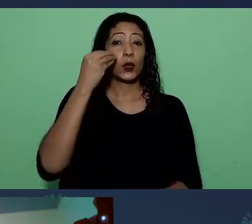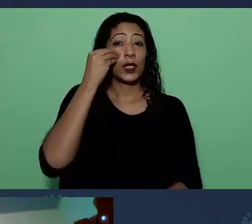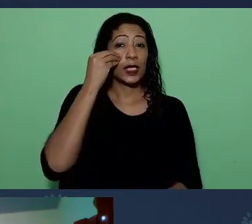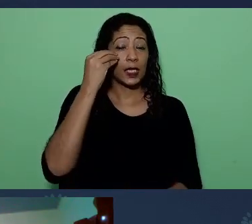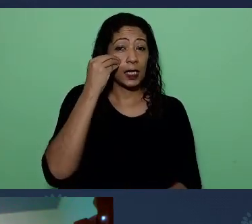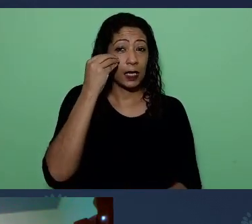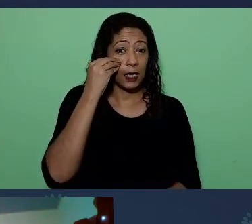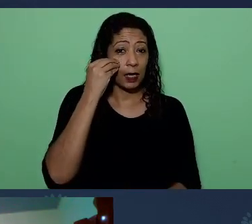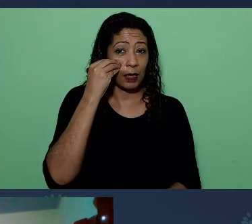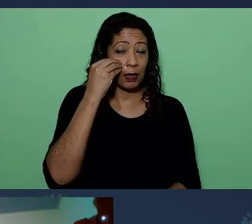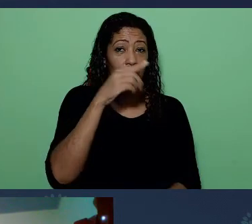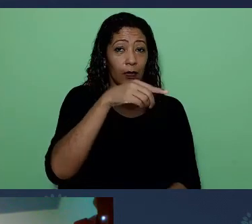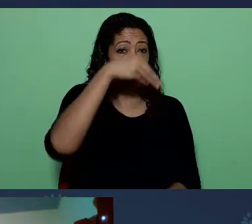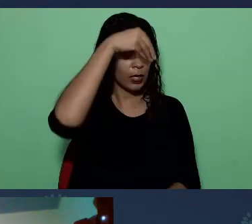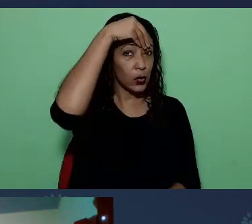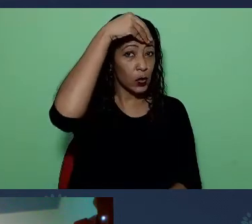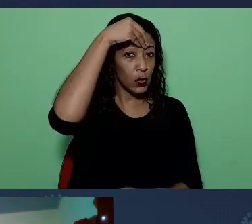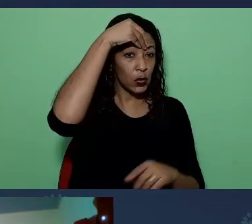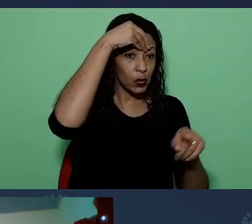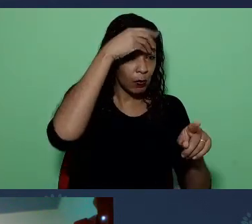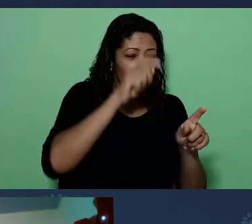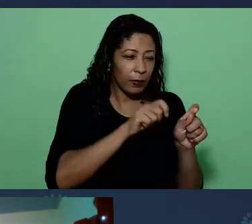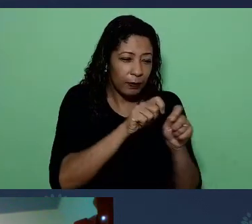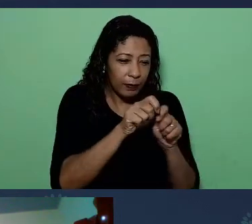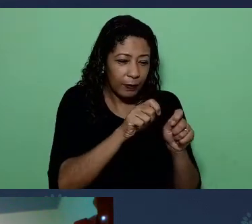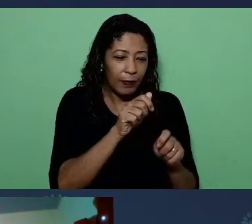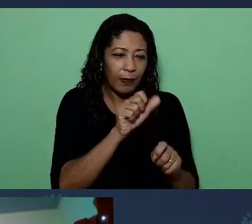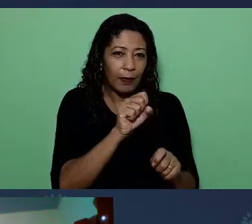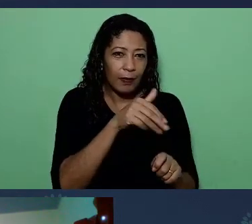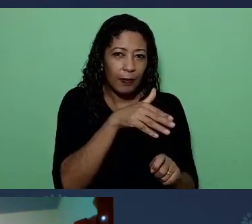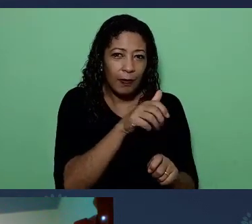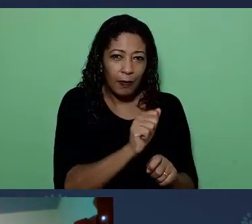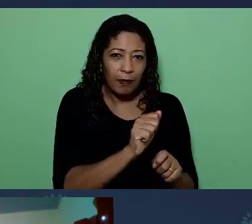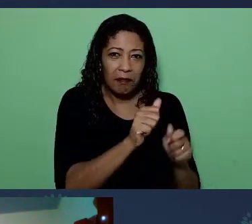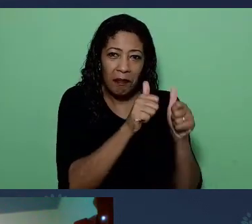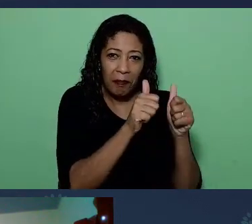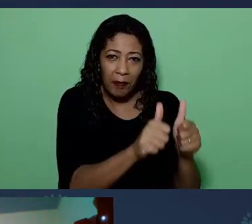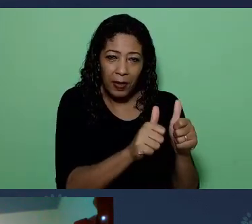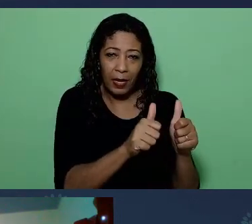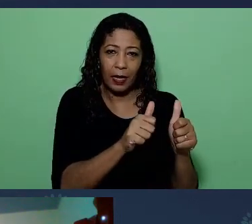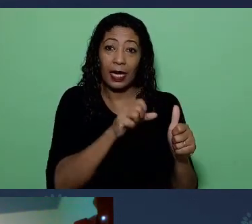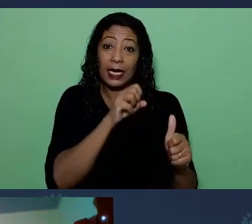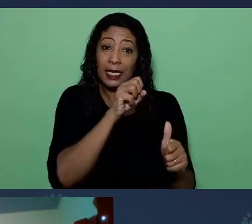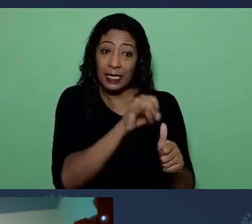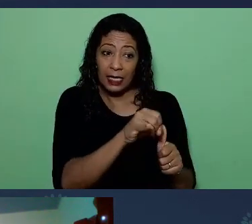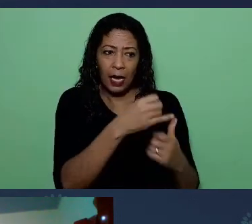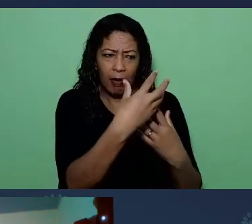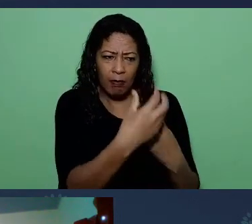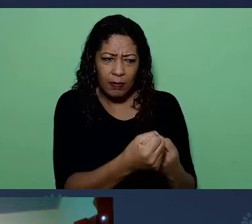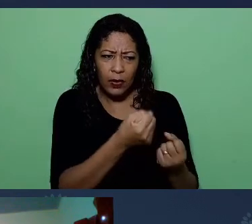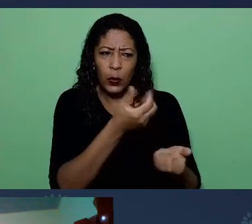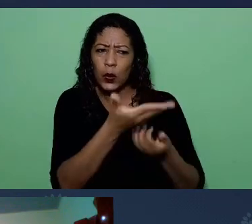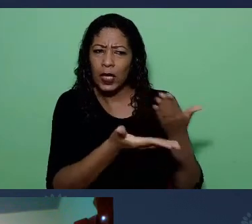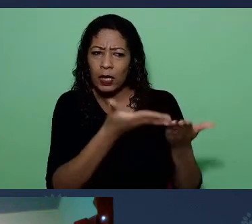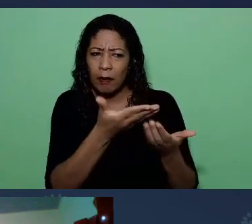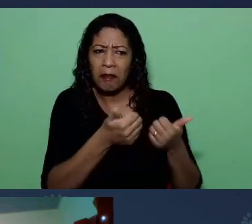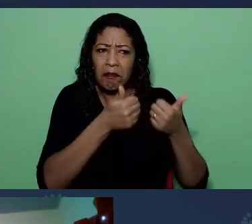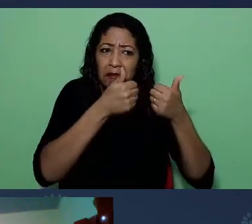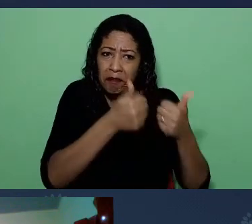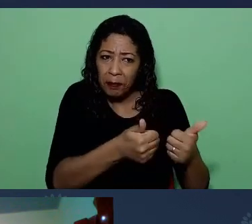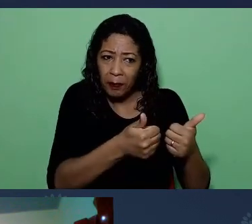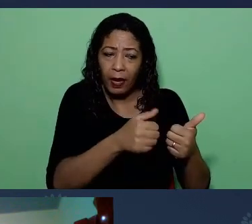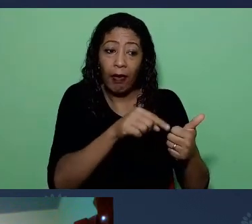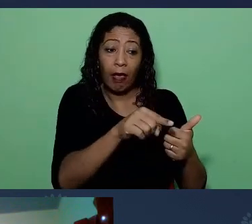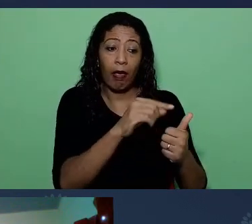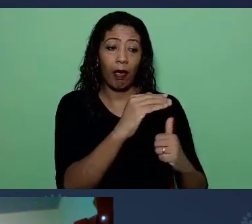sobrinha controlada. Se ela estiver boa, tiver uma boa adesão ao tratamento, em quanto tempo, mais ou menos, o quadro dela vai